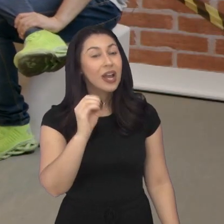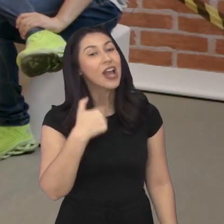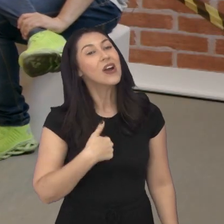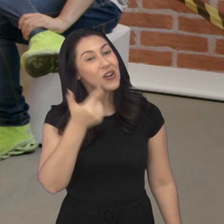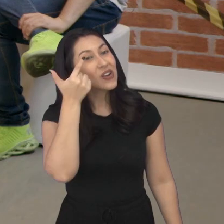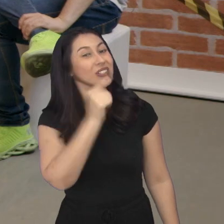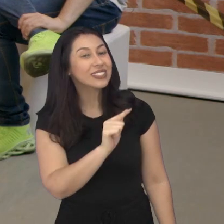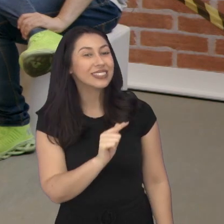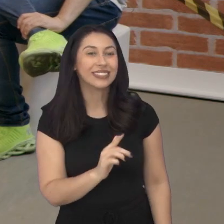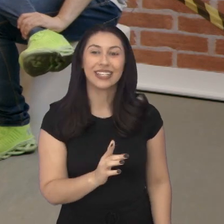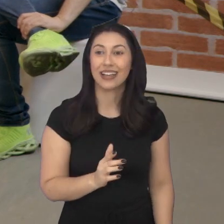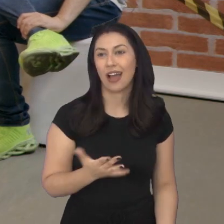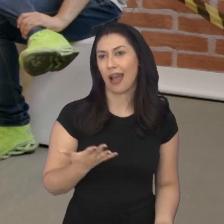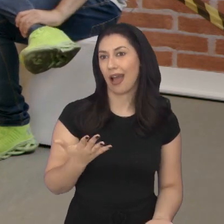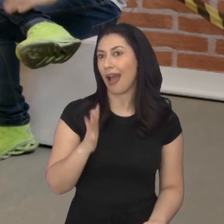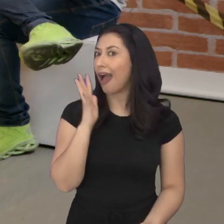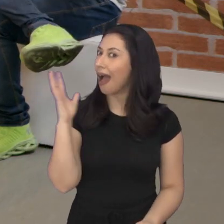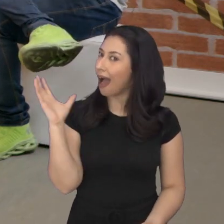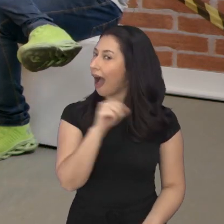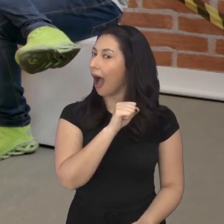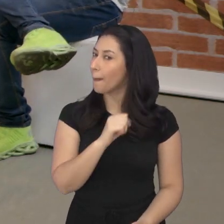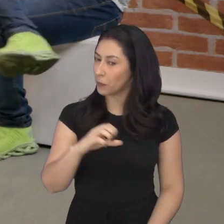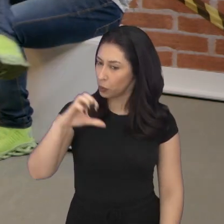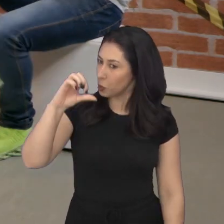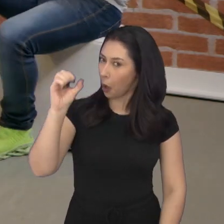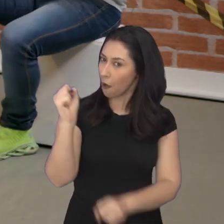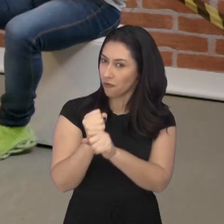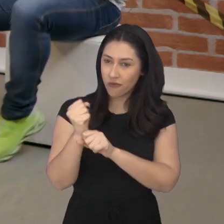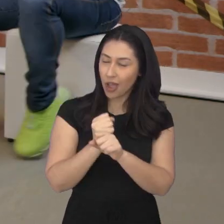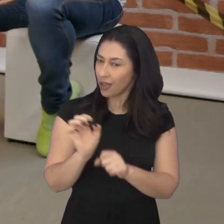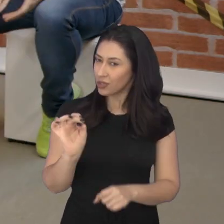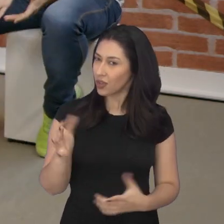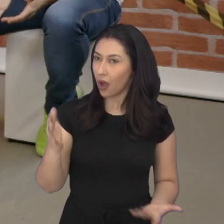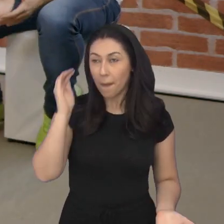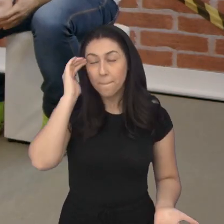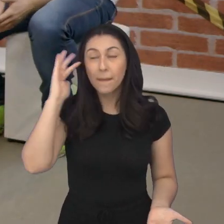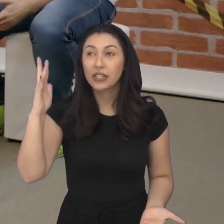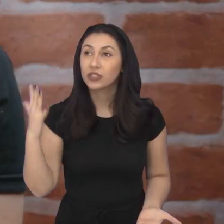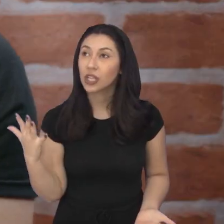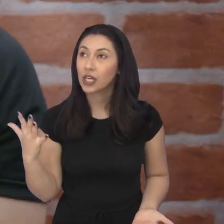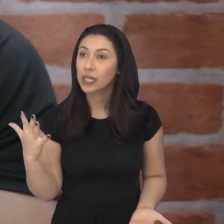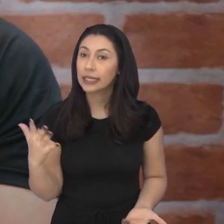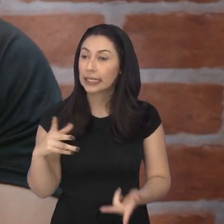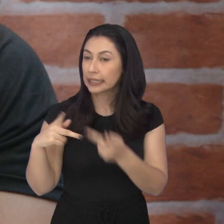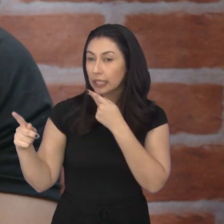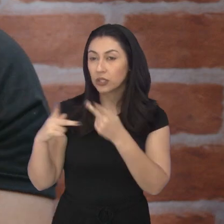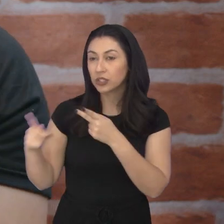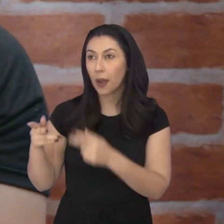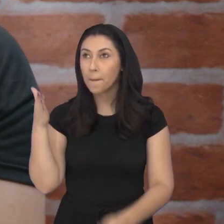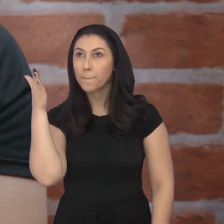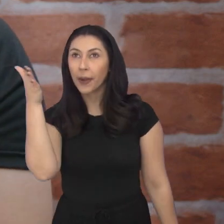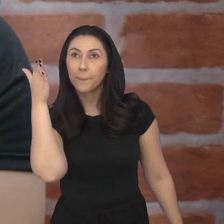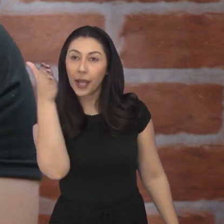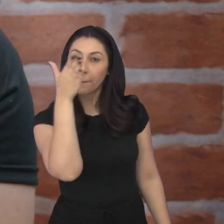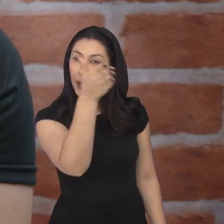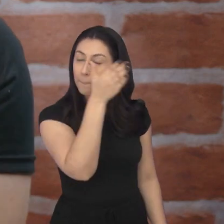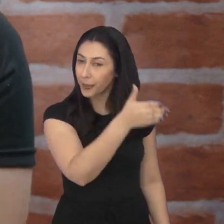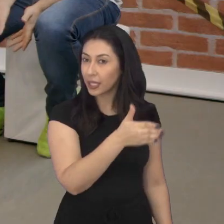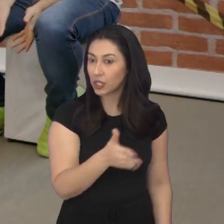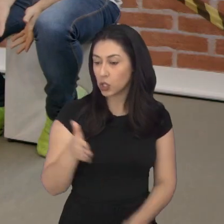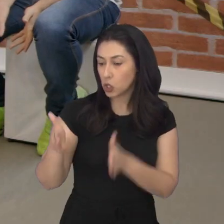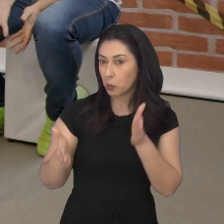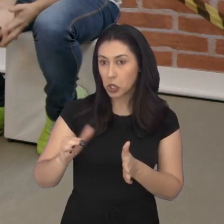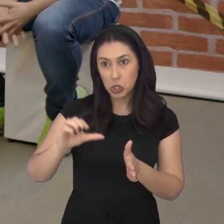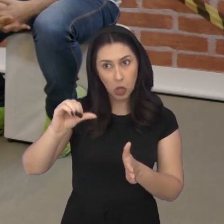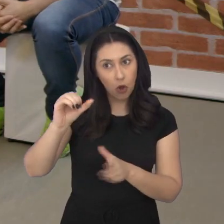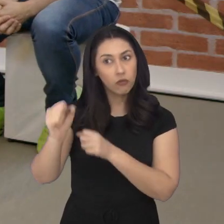tanto. Não, 9 anos, não, tá num tempo razoável. Imagina, você saiu de São José dos Campos e chegou a atleta olímpica em 9